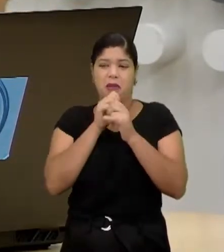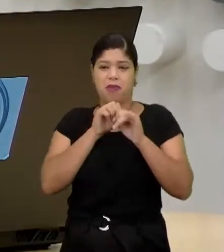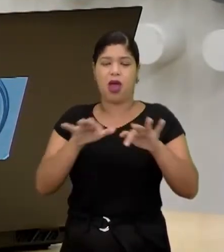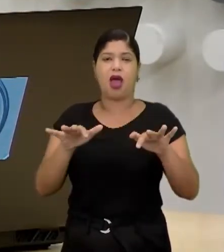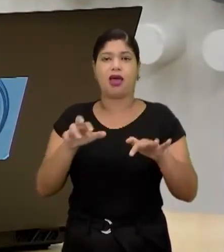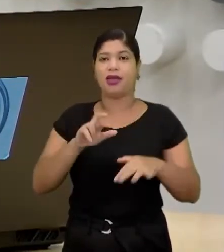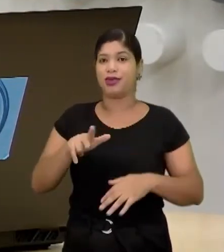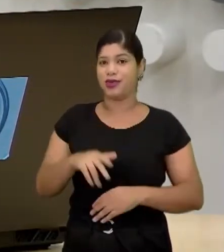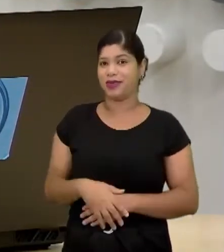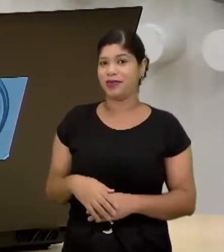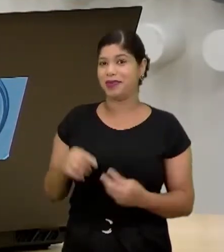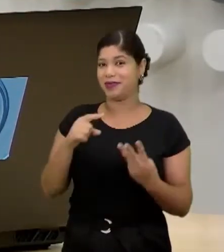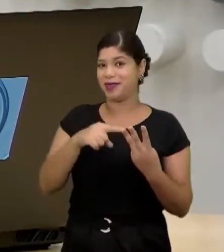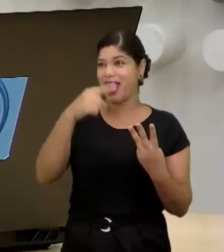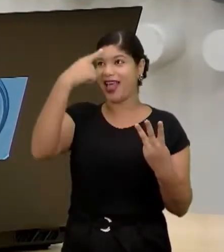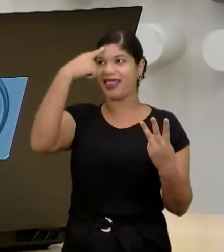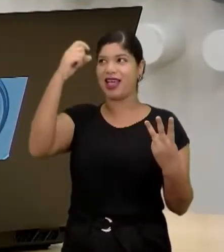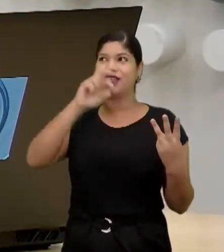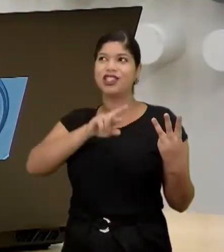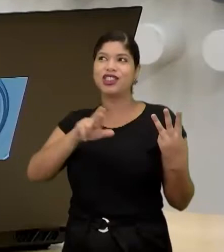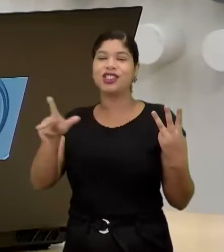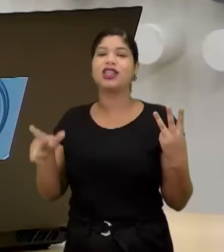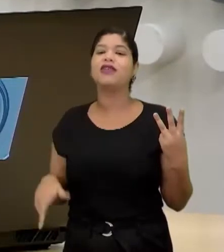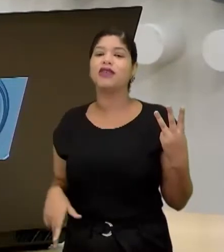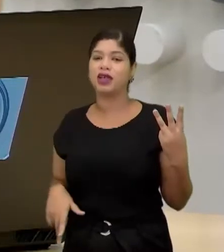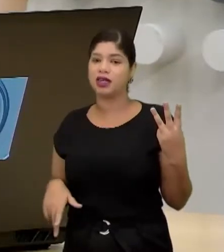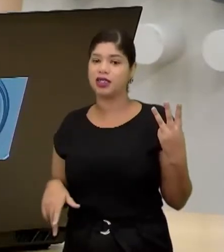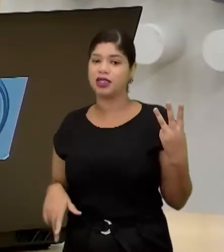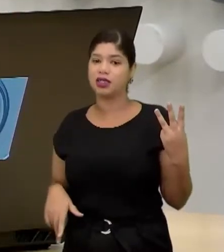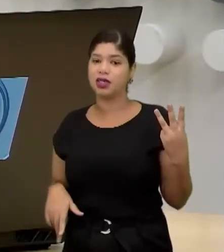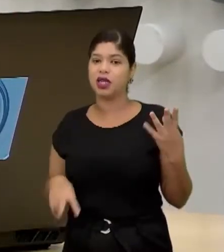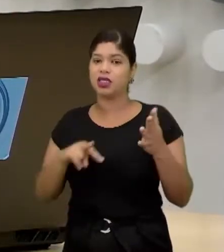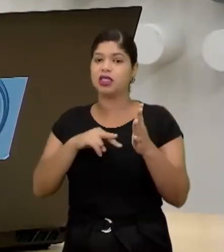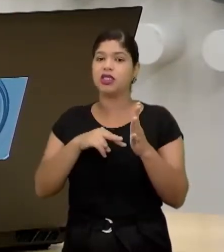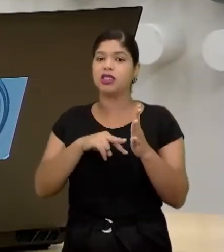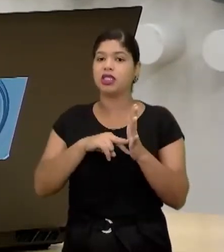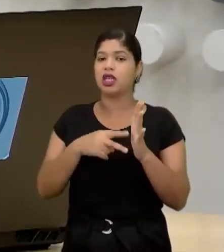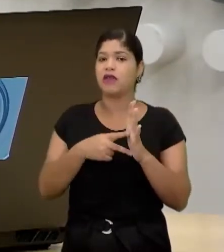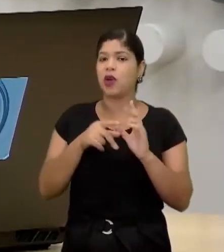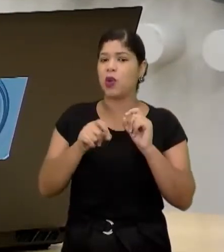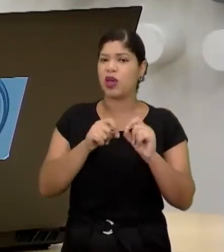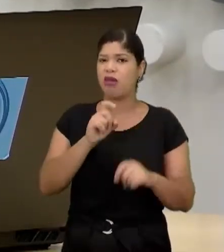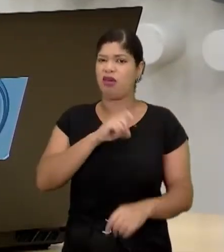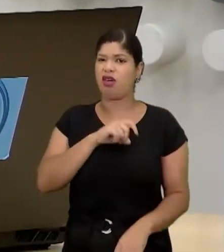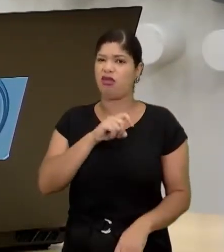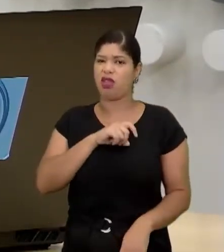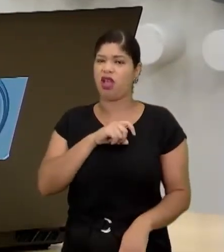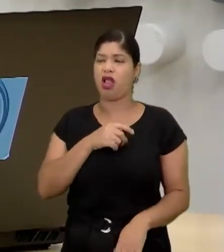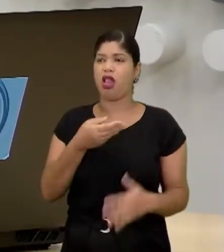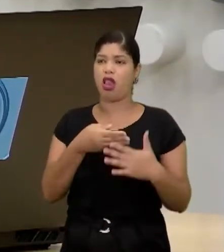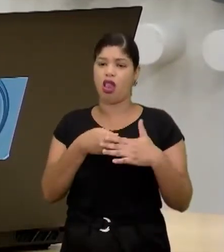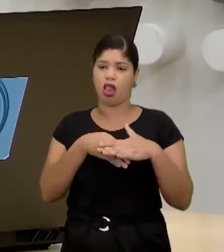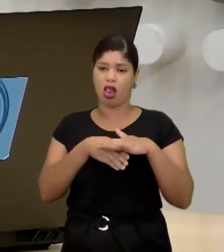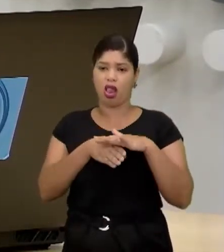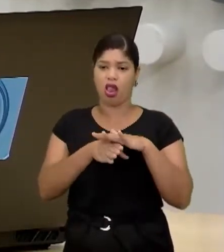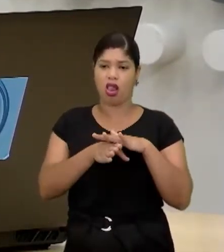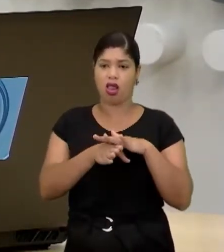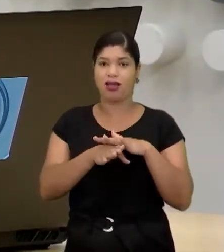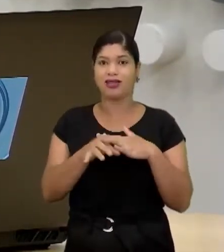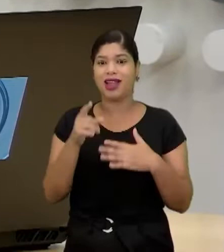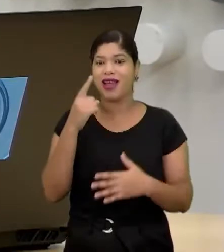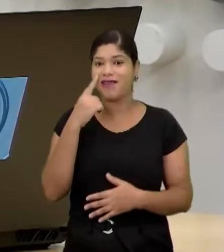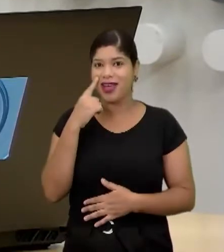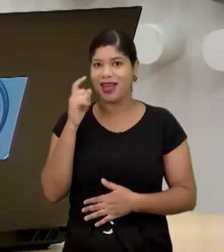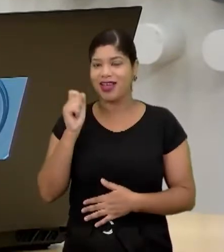fofoca se a gente faz isso é porque a gente se acostumou com essa maldade mas isso não faz parte da natureza humana e percebam Como